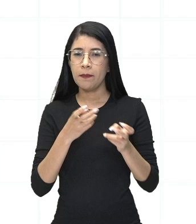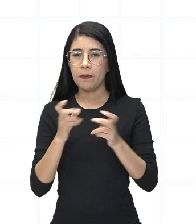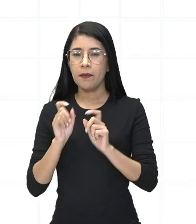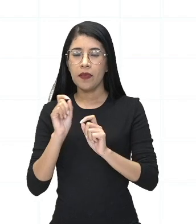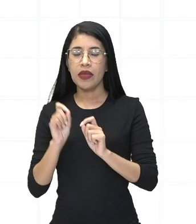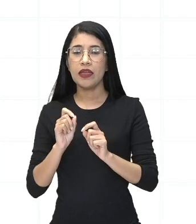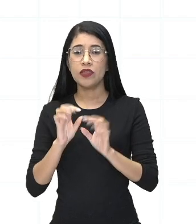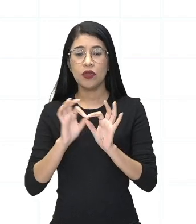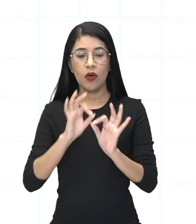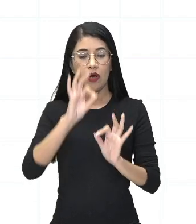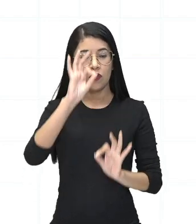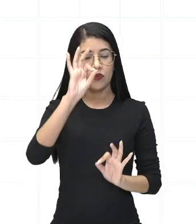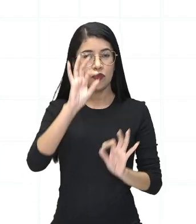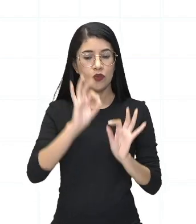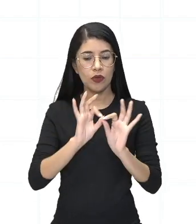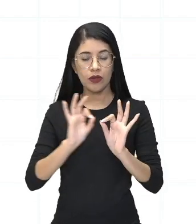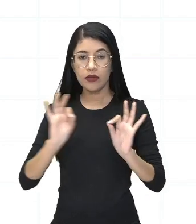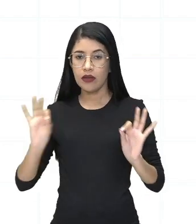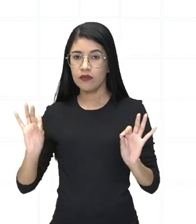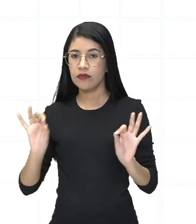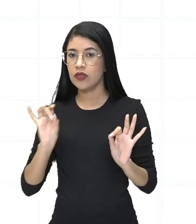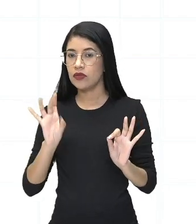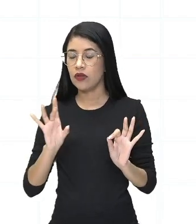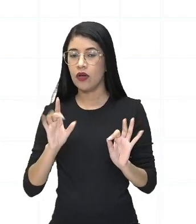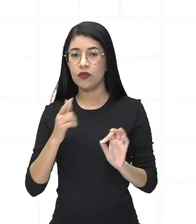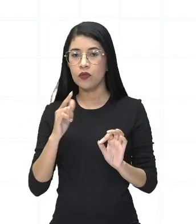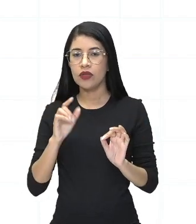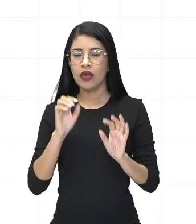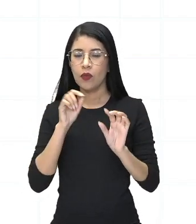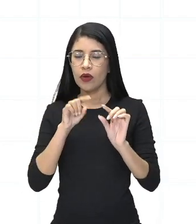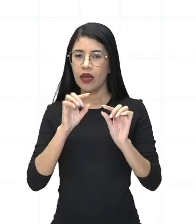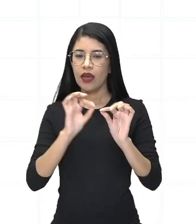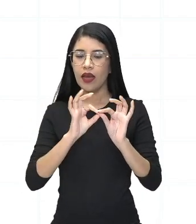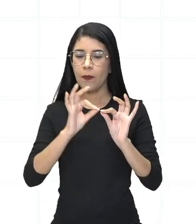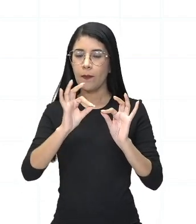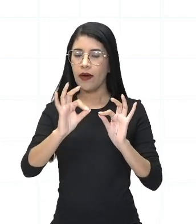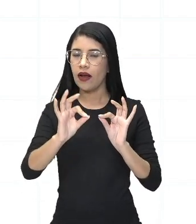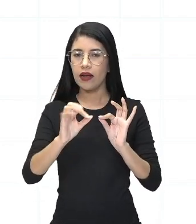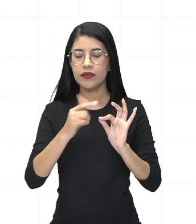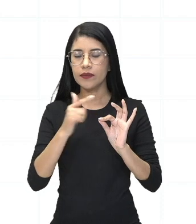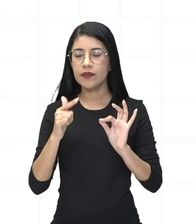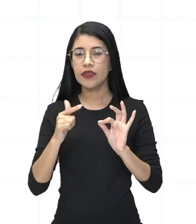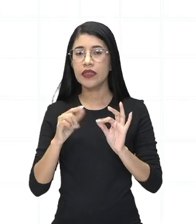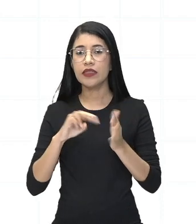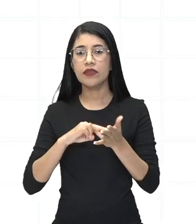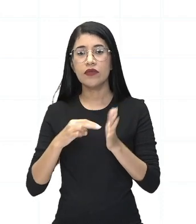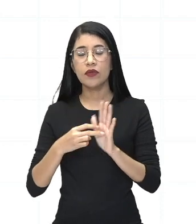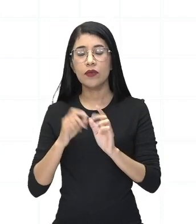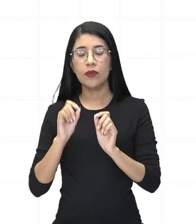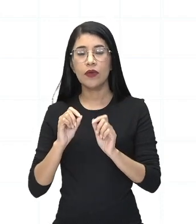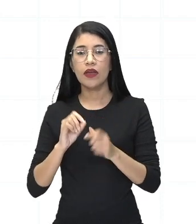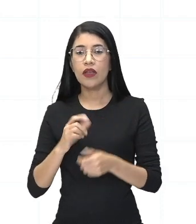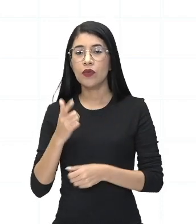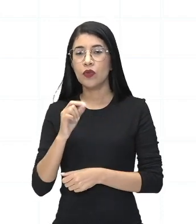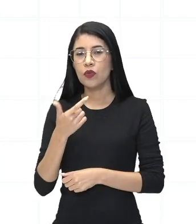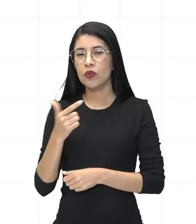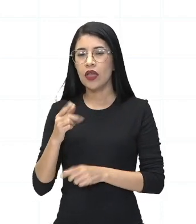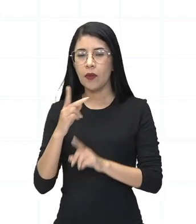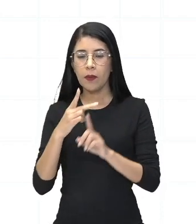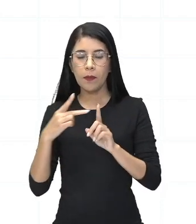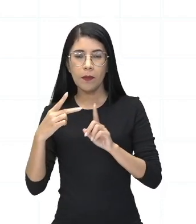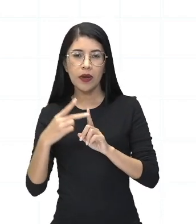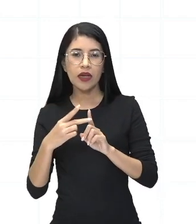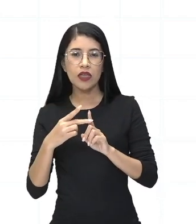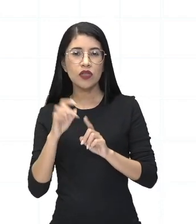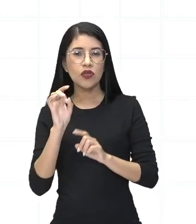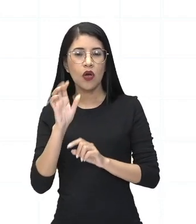apenas altura e largura. Ela não tem profundidade, então ela não tem uma perspectiva, ela é